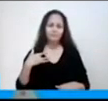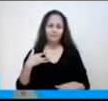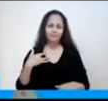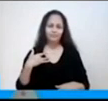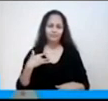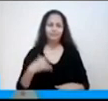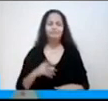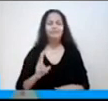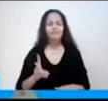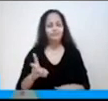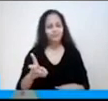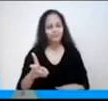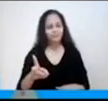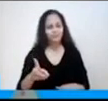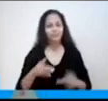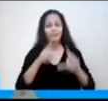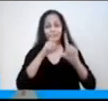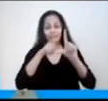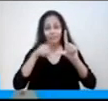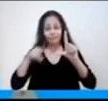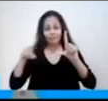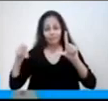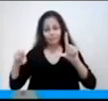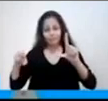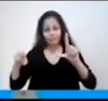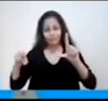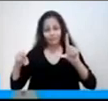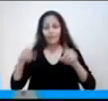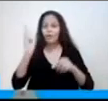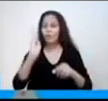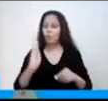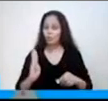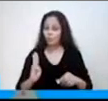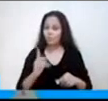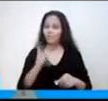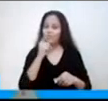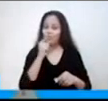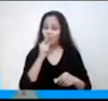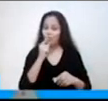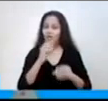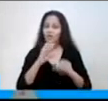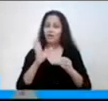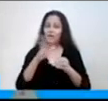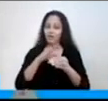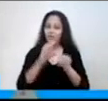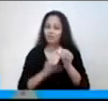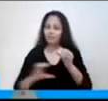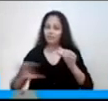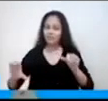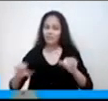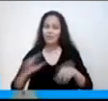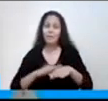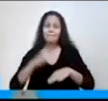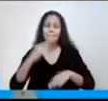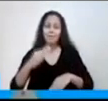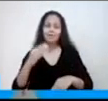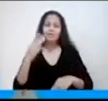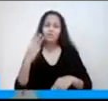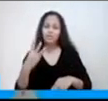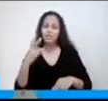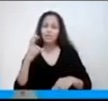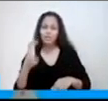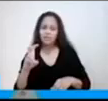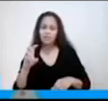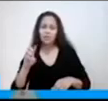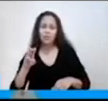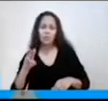alguma. Continuando, vamos ver esse gráfico. Saneamento básico no Brasil. Mais de 35 milhões de pessoas não têm acesso à água